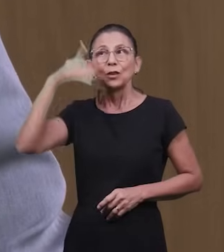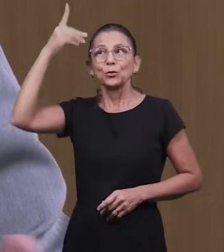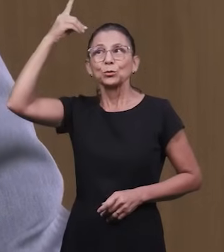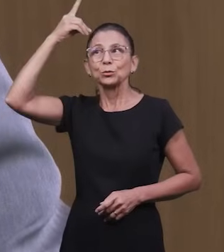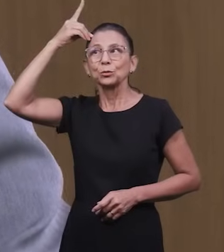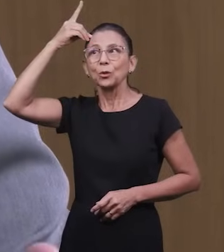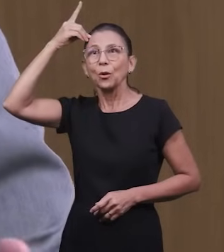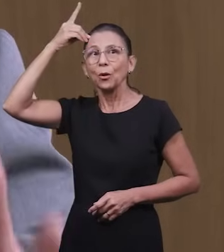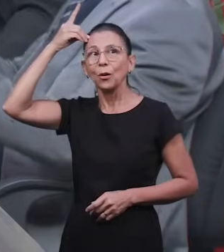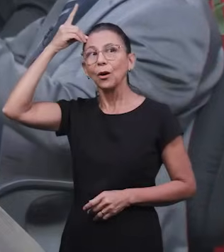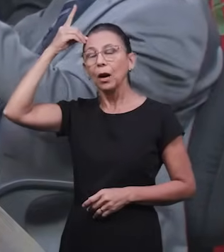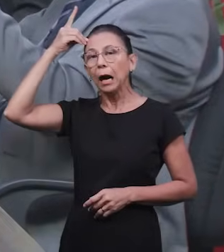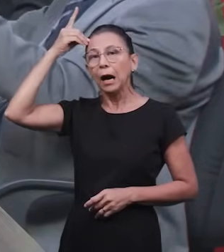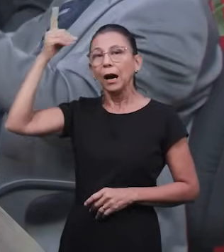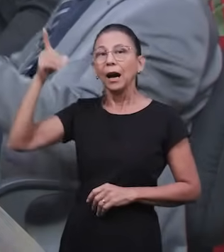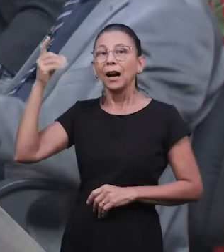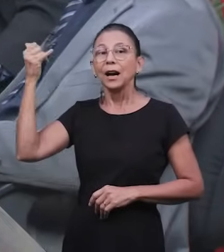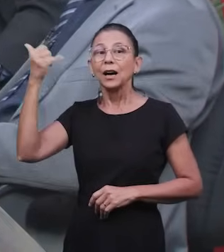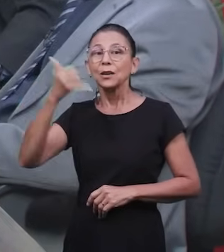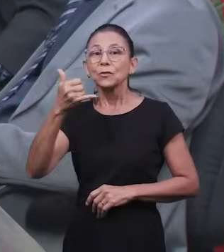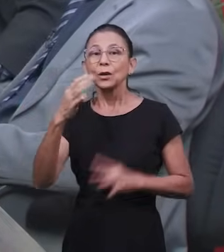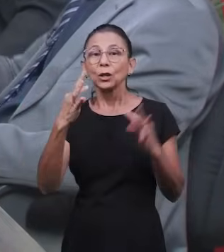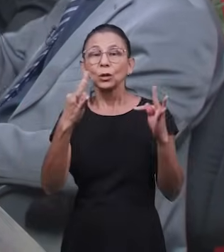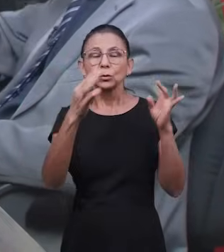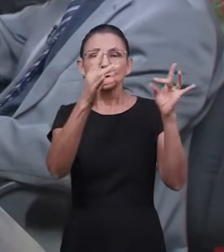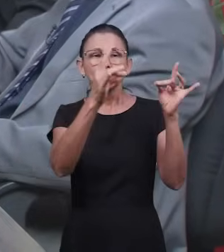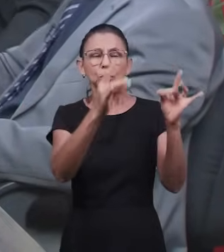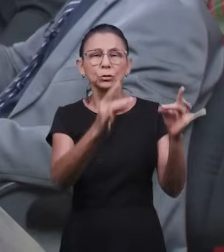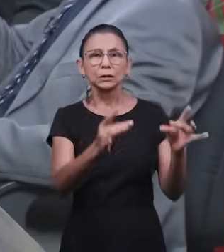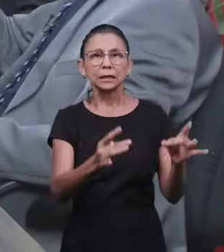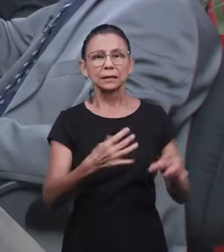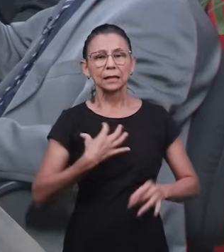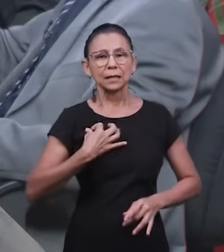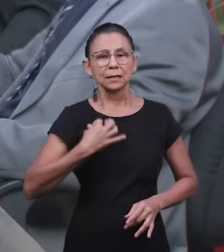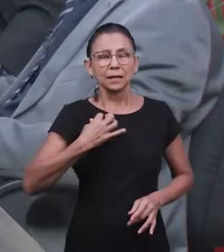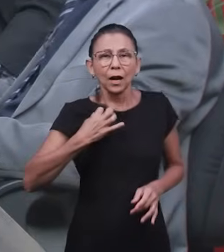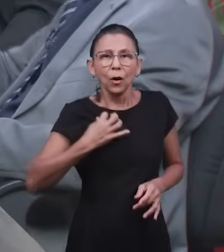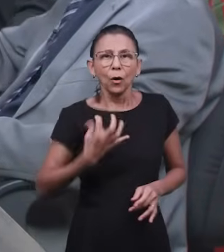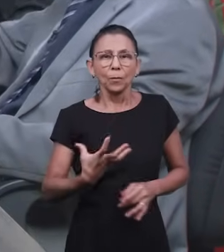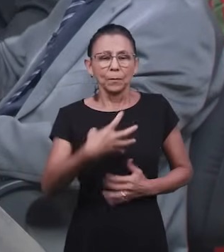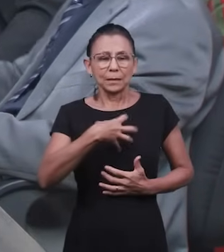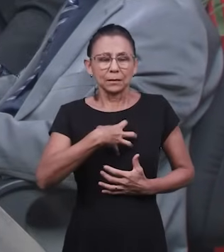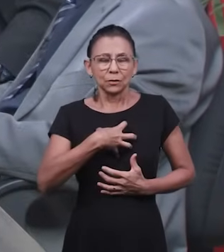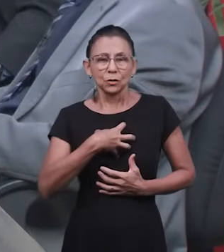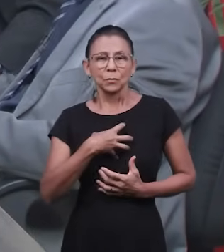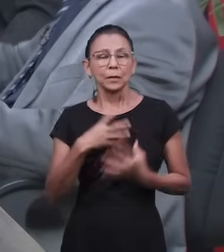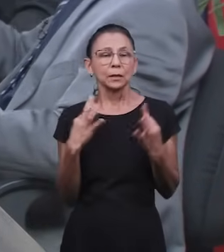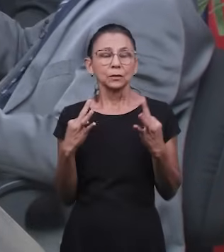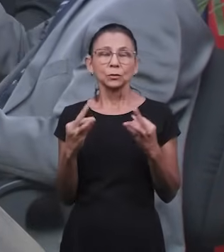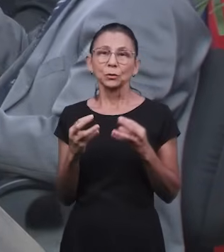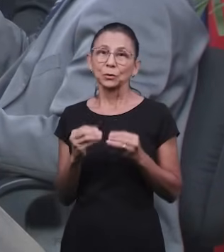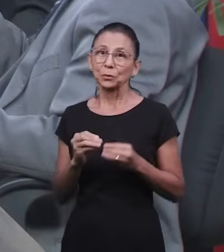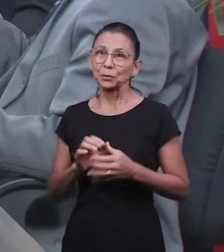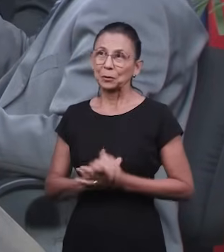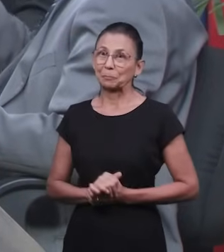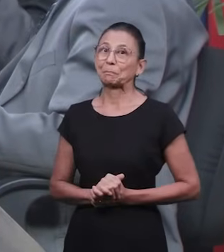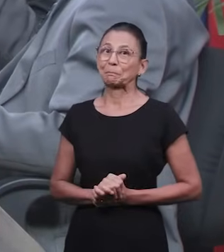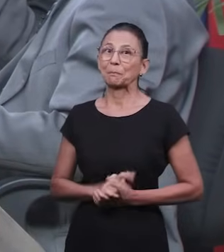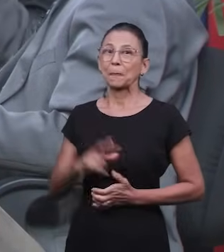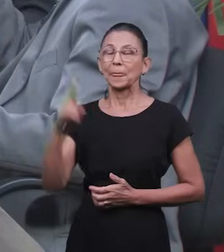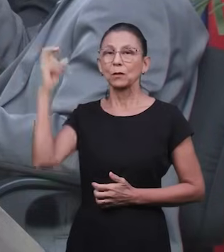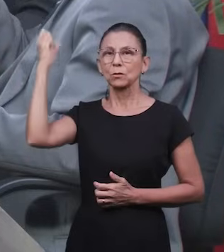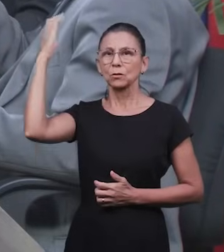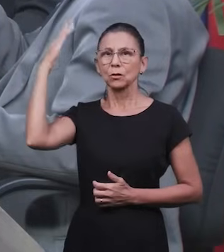estava vestindo. E falou assim, ela está lá assim, minha filha, eu sei da